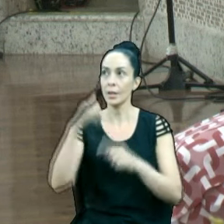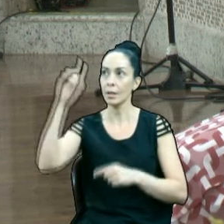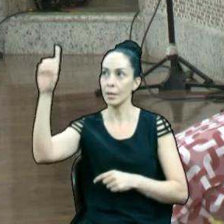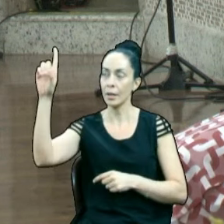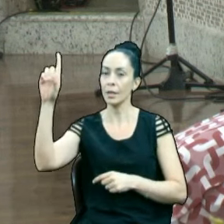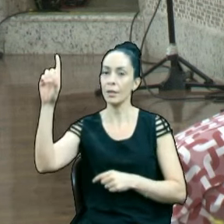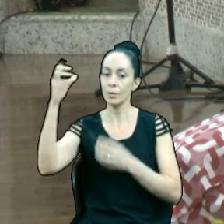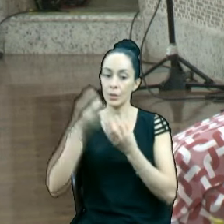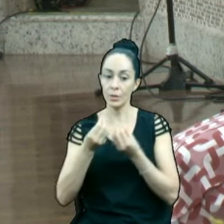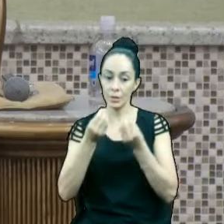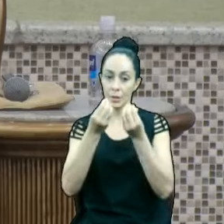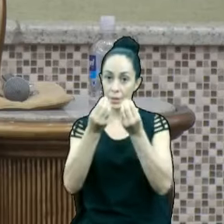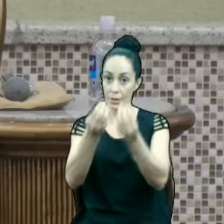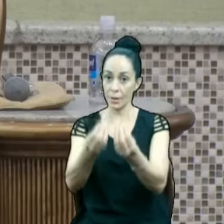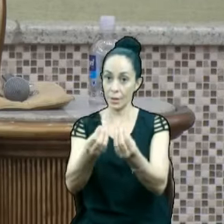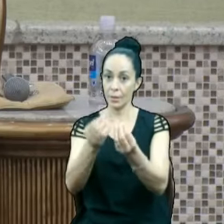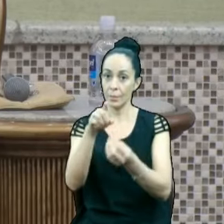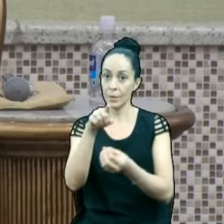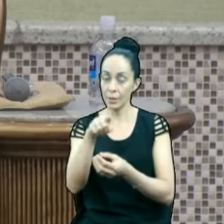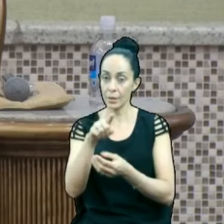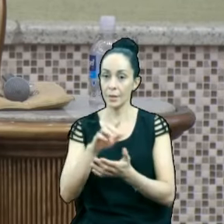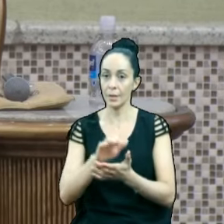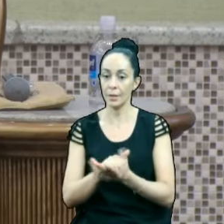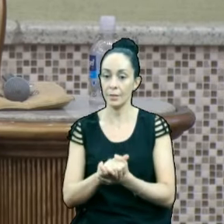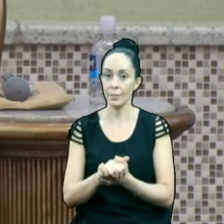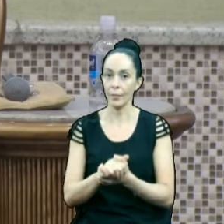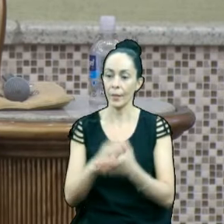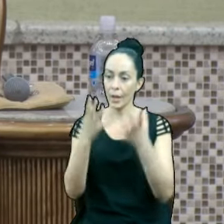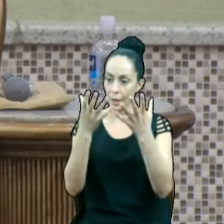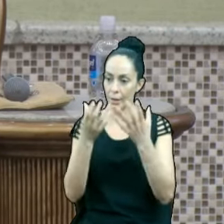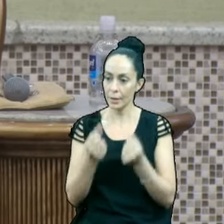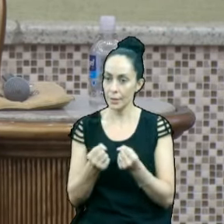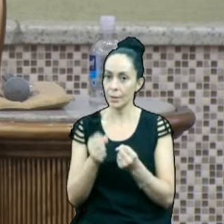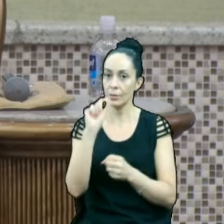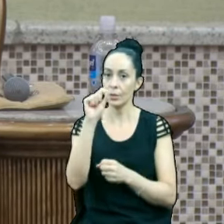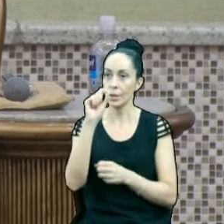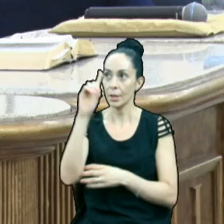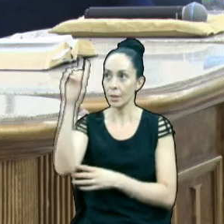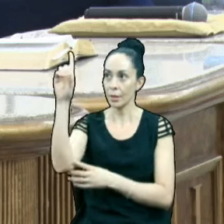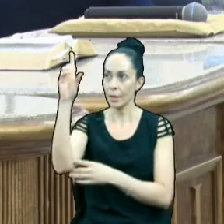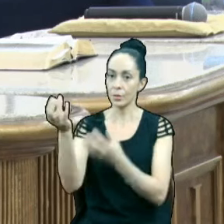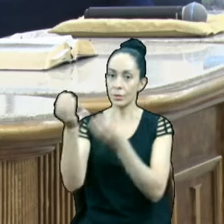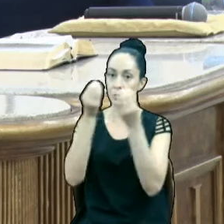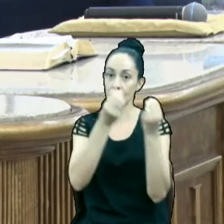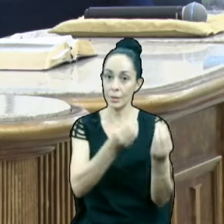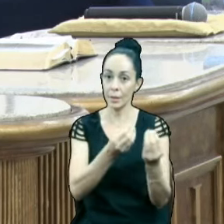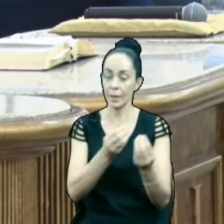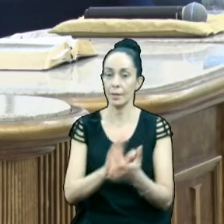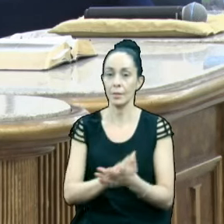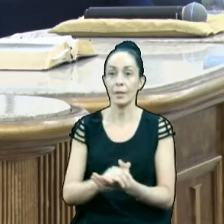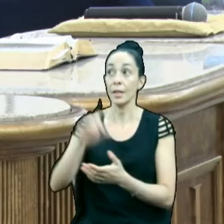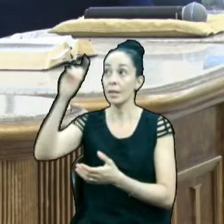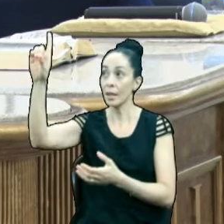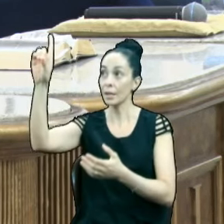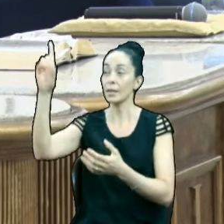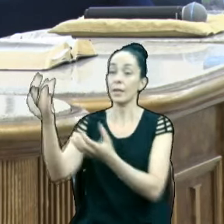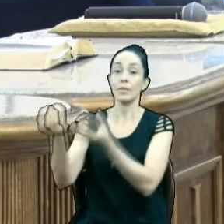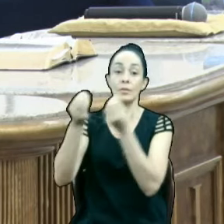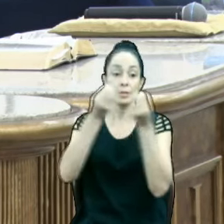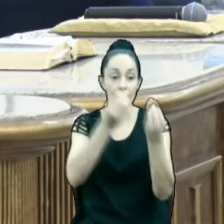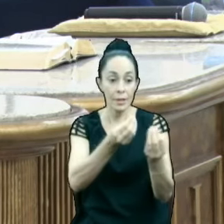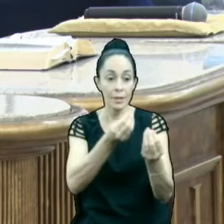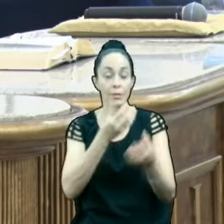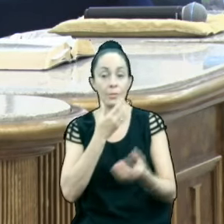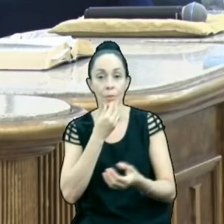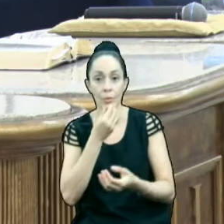e eu recebo mais eu recebo Aleluia e Deus deu mais outra empresa e mais outra e mais outra